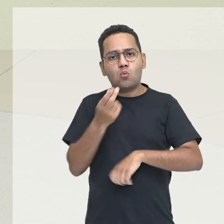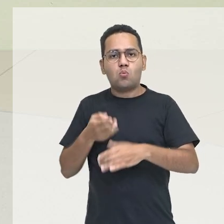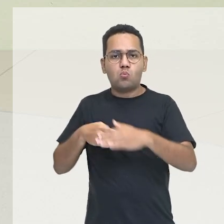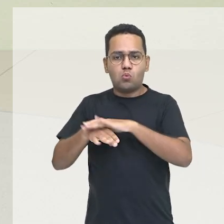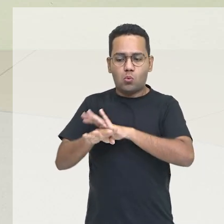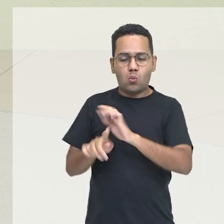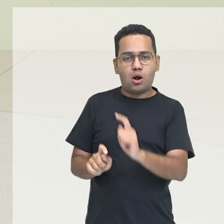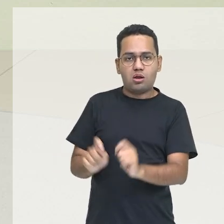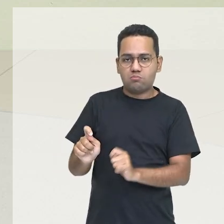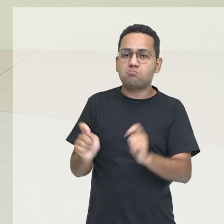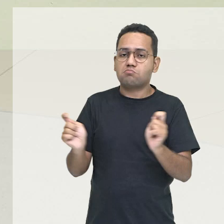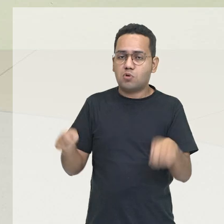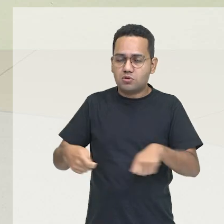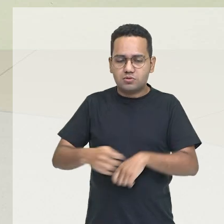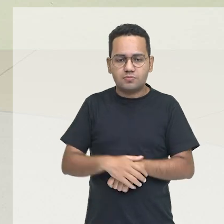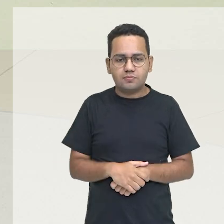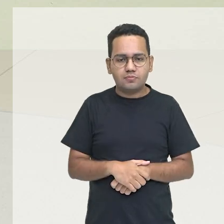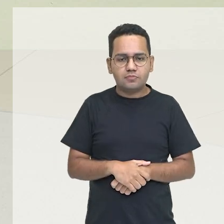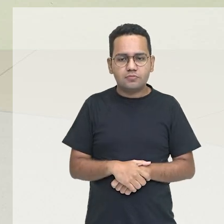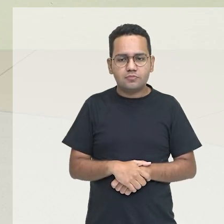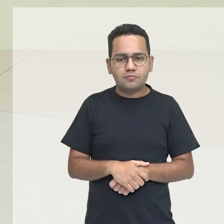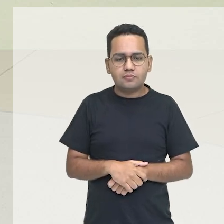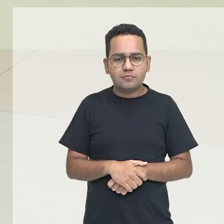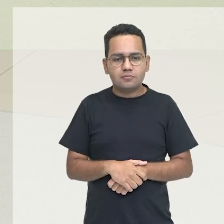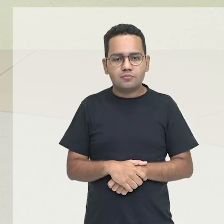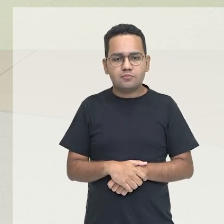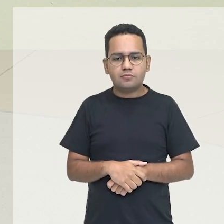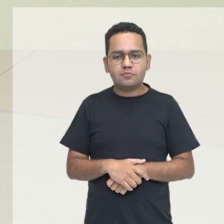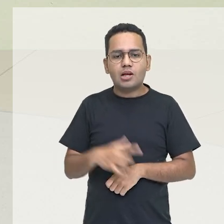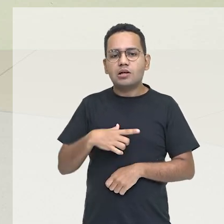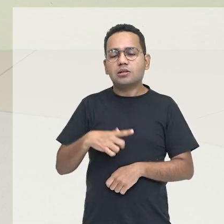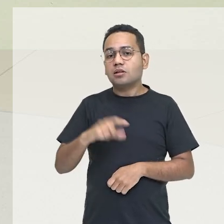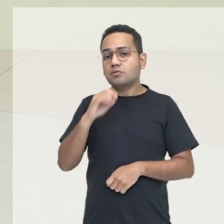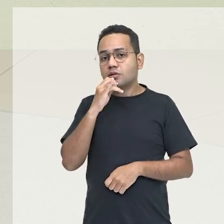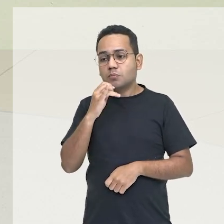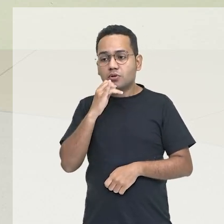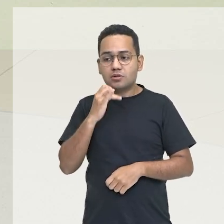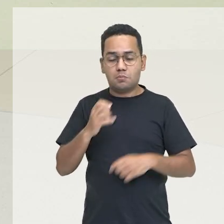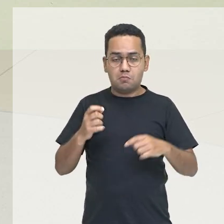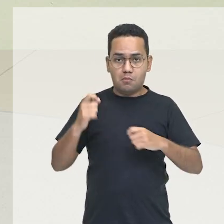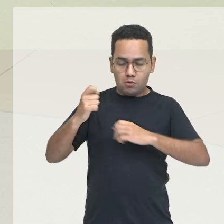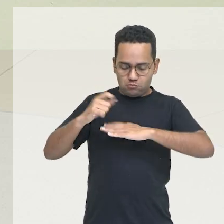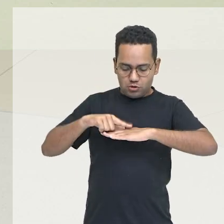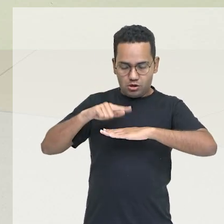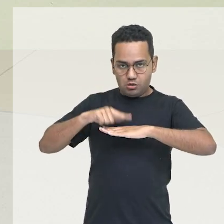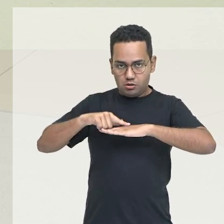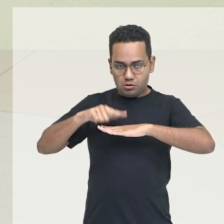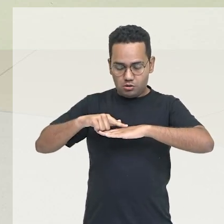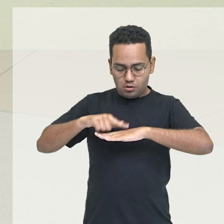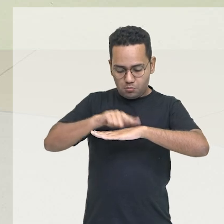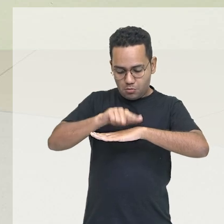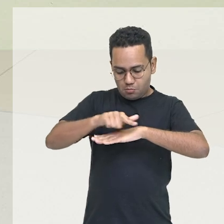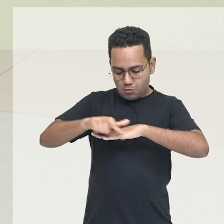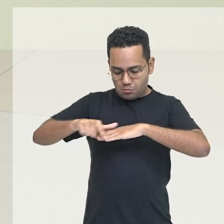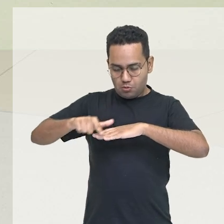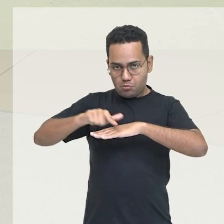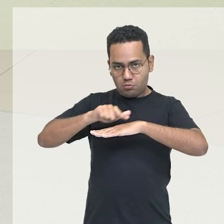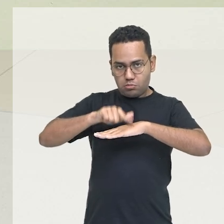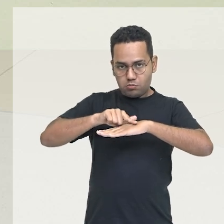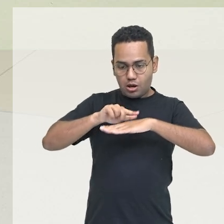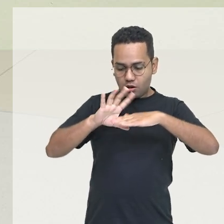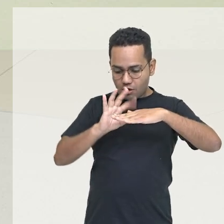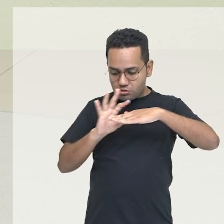possibilitando assim as instalações chamadas de off-grid, ou seja, ela está fechada ali,